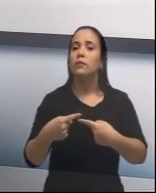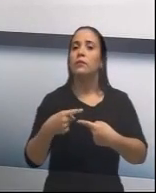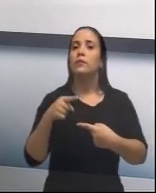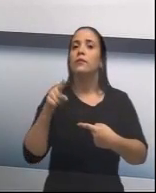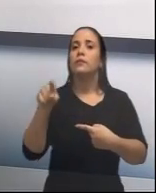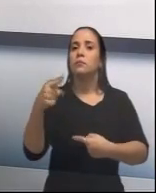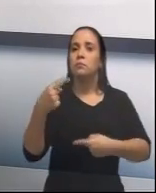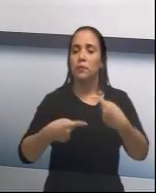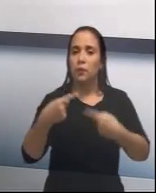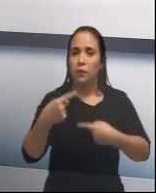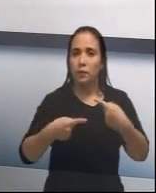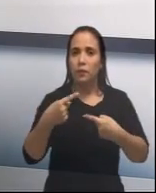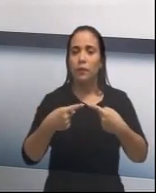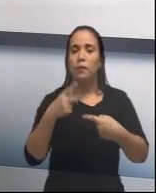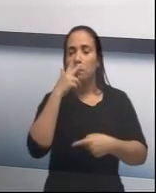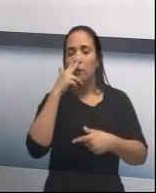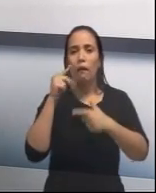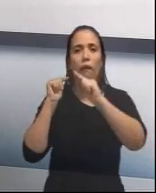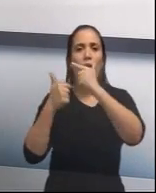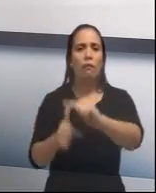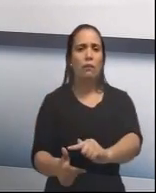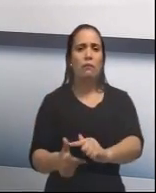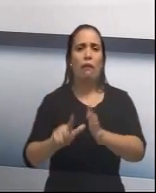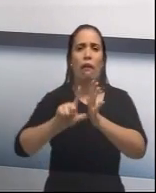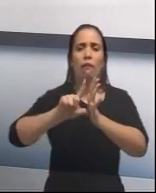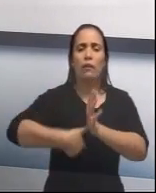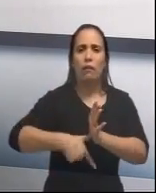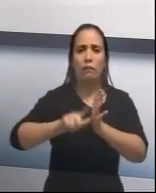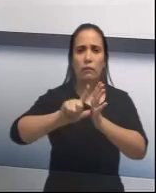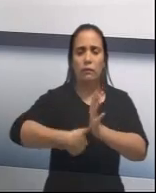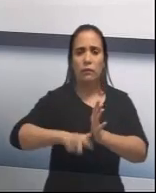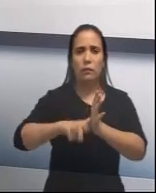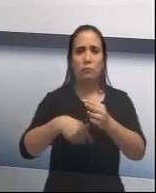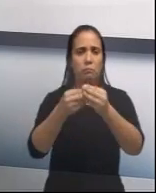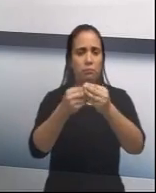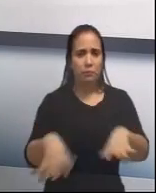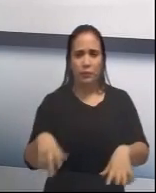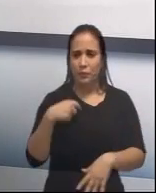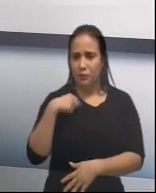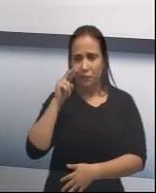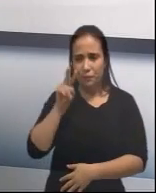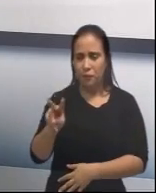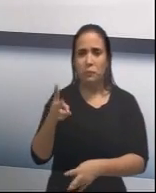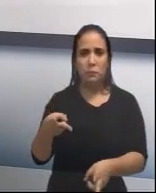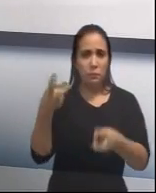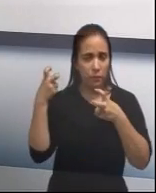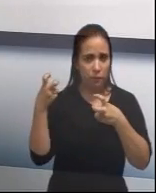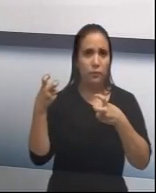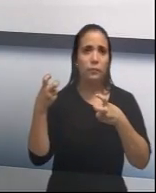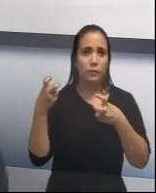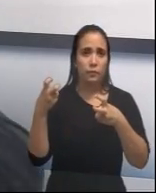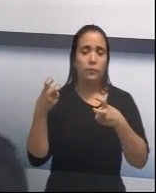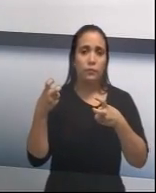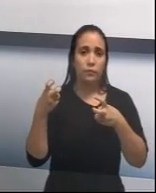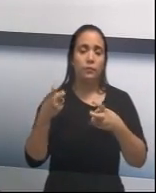mais políticas retrógradas, atrasadas. E negando a política. Que eu já vi na história da política. E era o cara que era político. É de